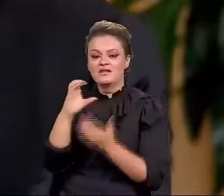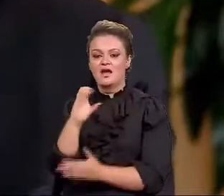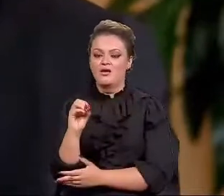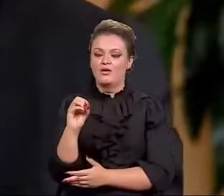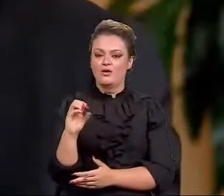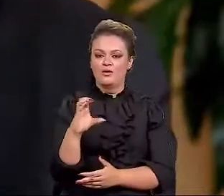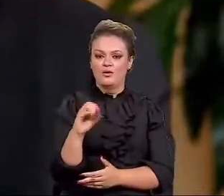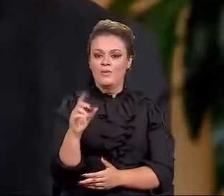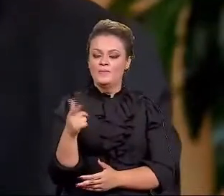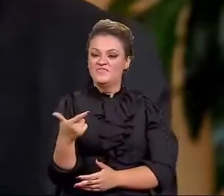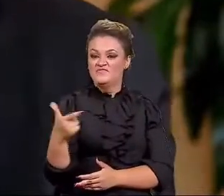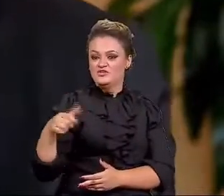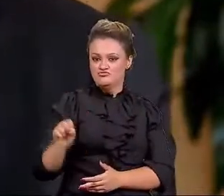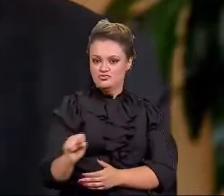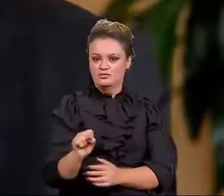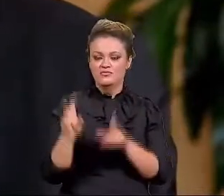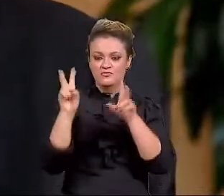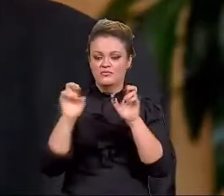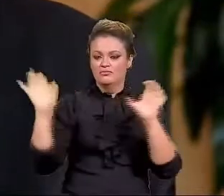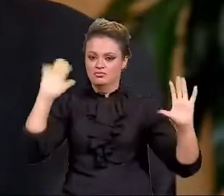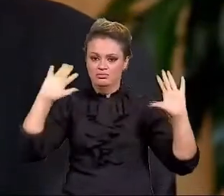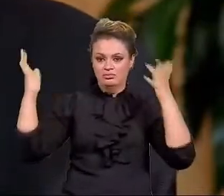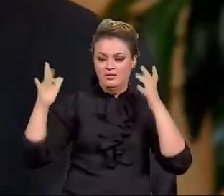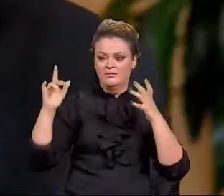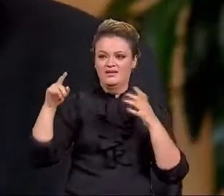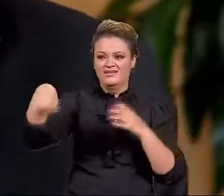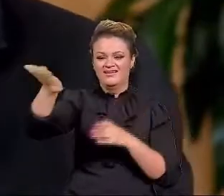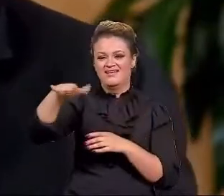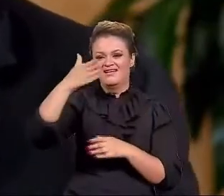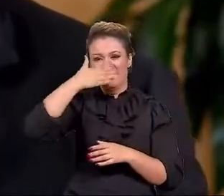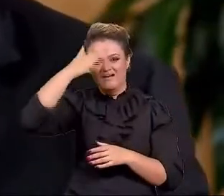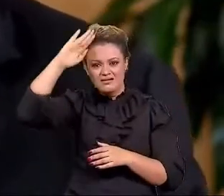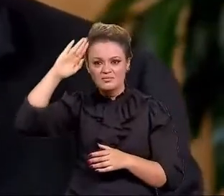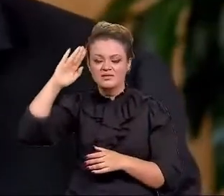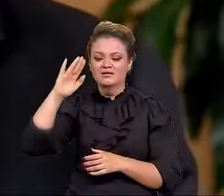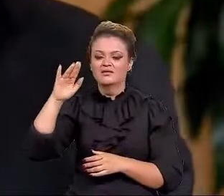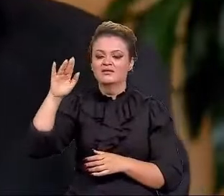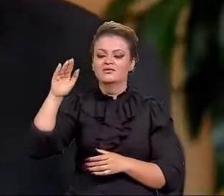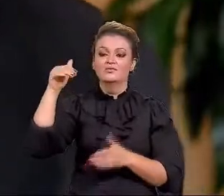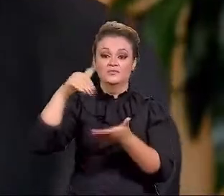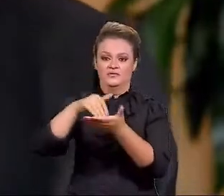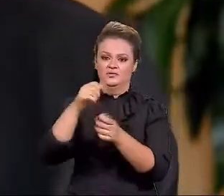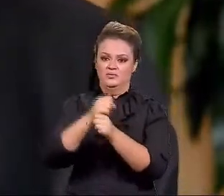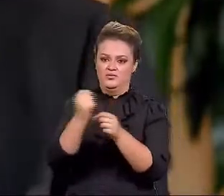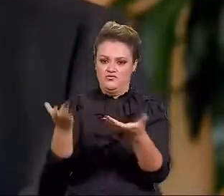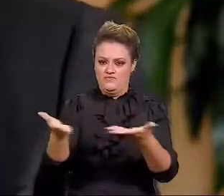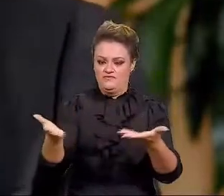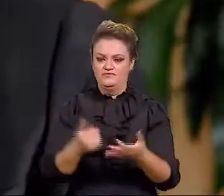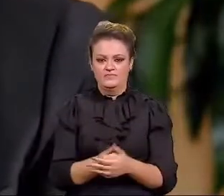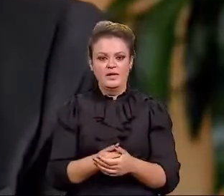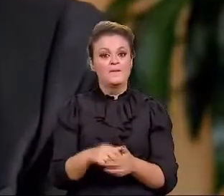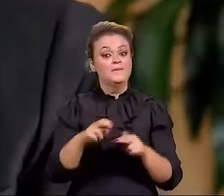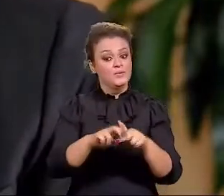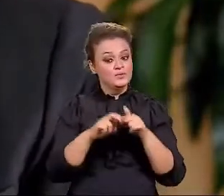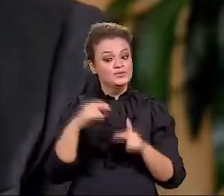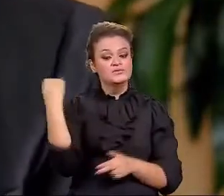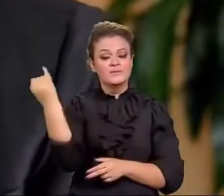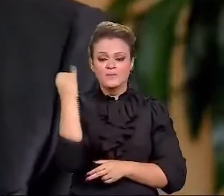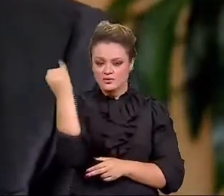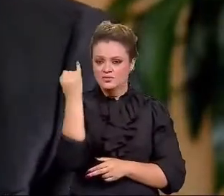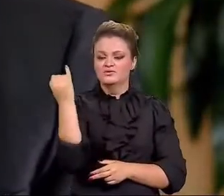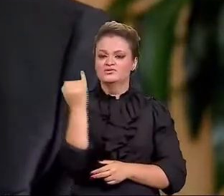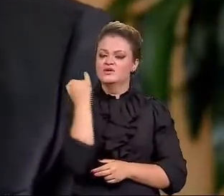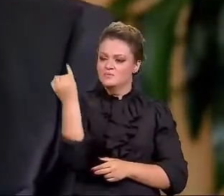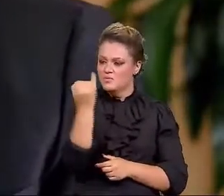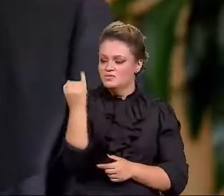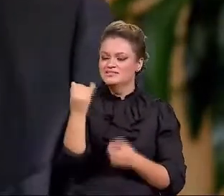nos Emirados Árabes no final do ano. Então, é extremamente importante o carinho e a preocupação que as